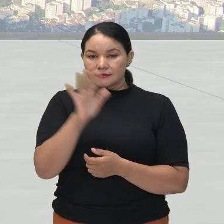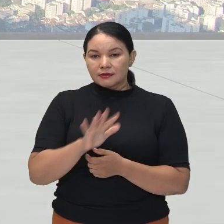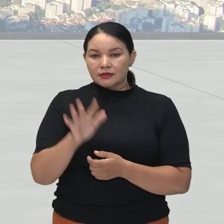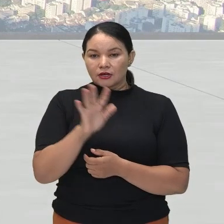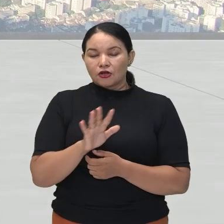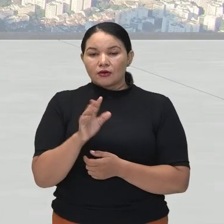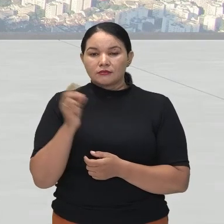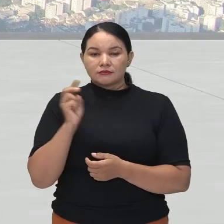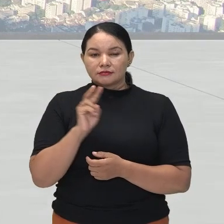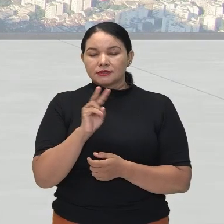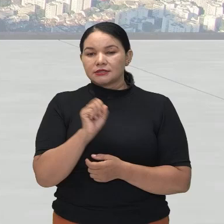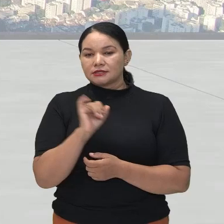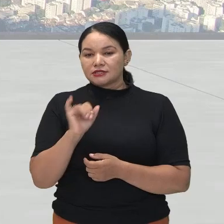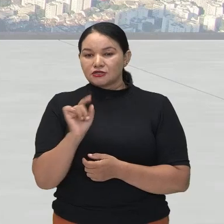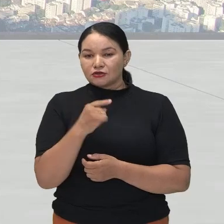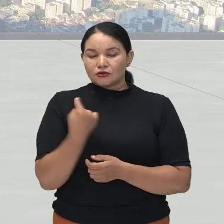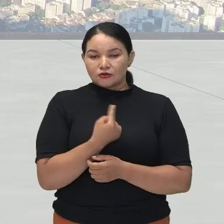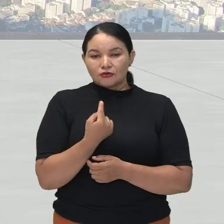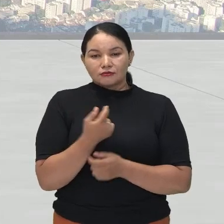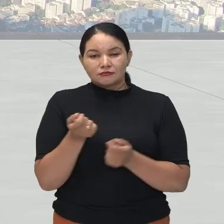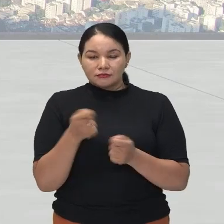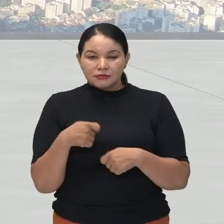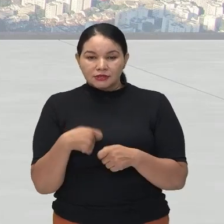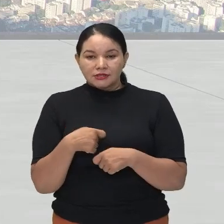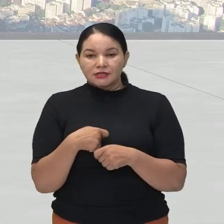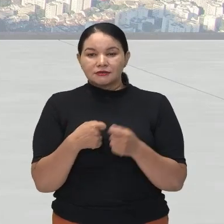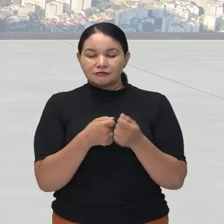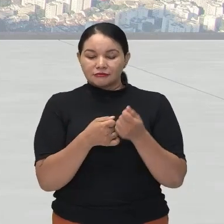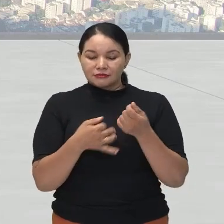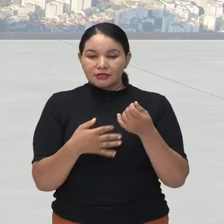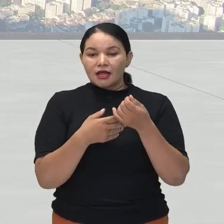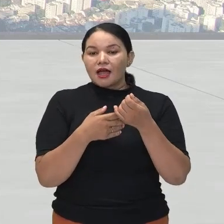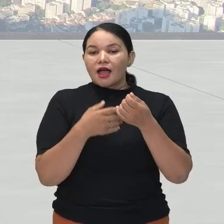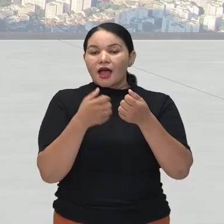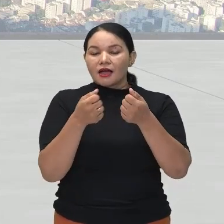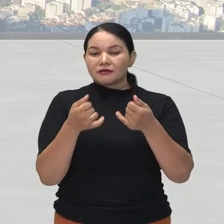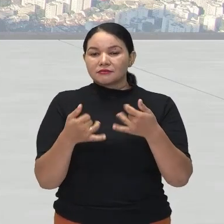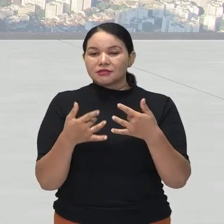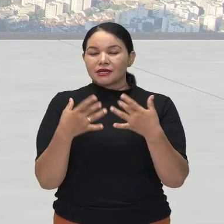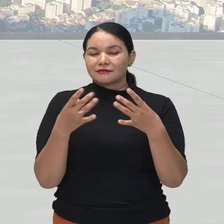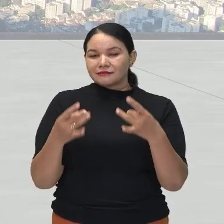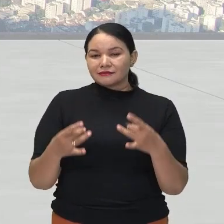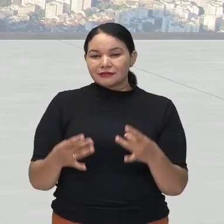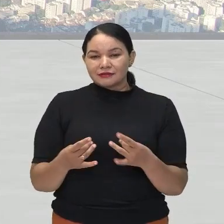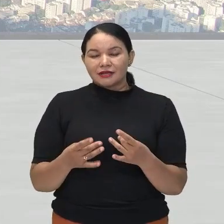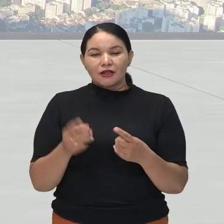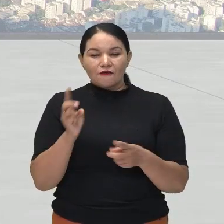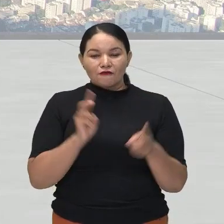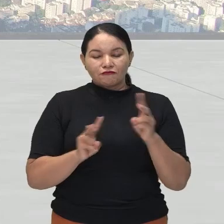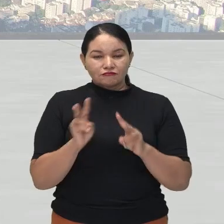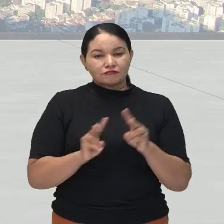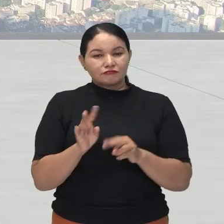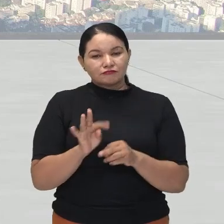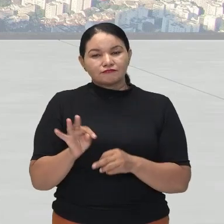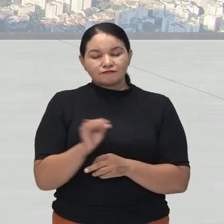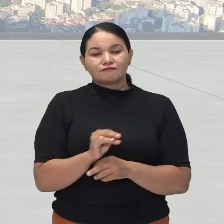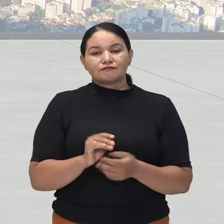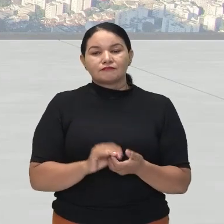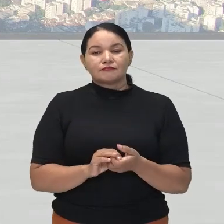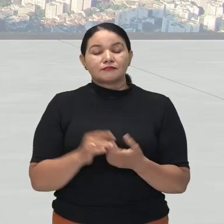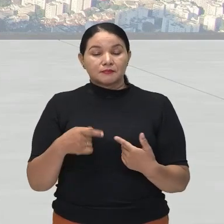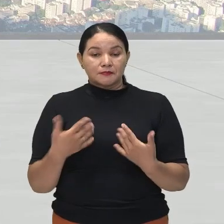nós pudéssemos, nós poderíamos descrever muitas coisas que nós estamos vendo, não é verdade? Então, leitura